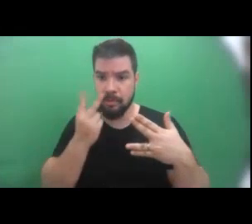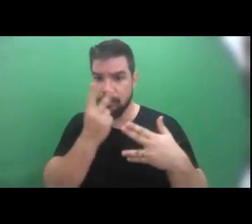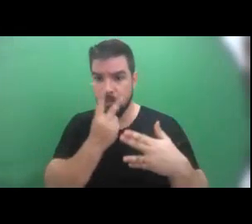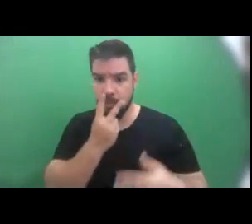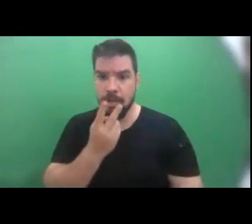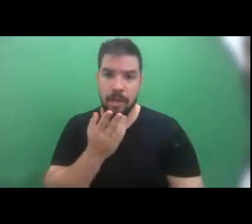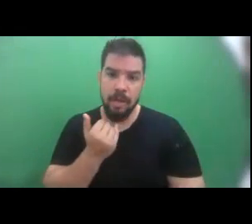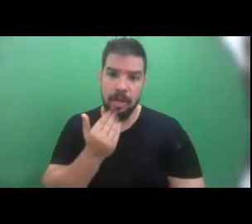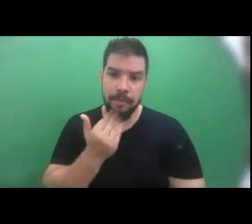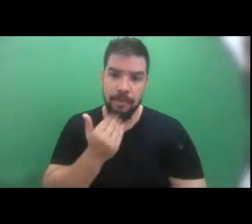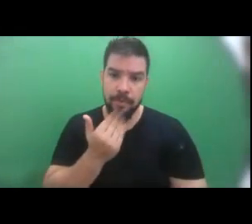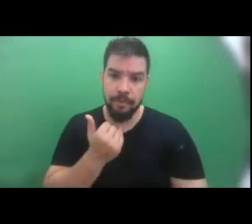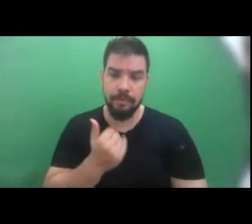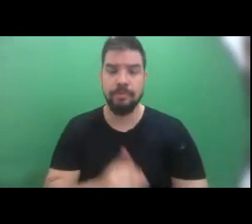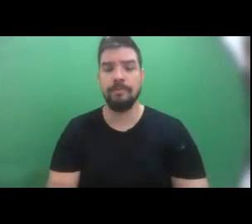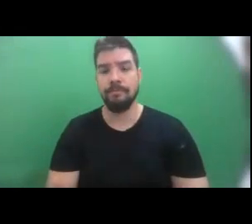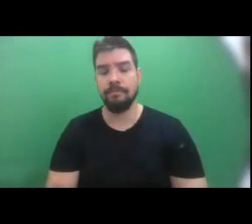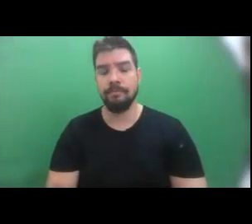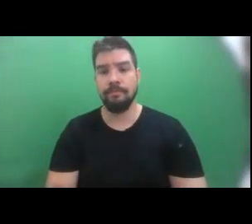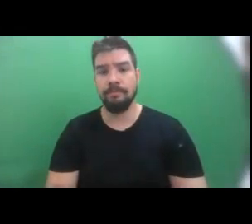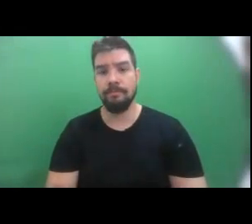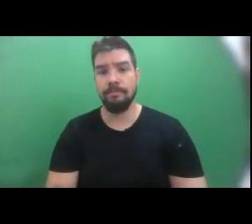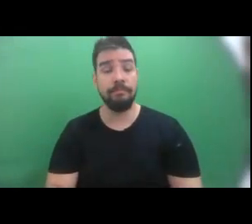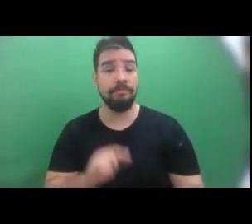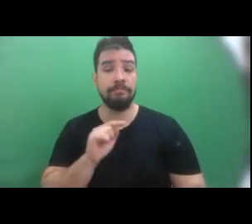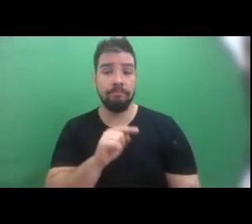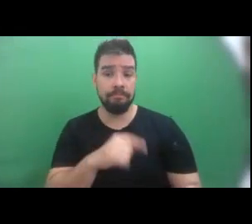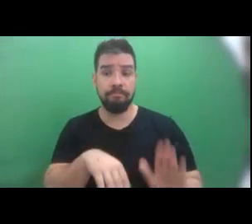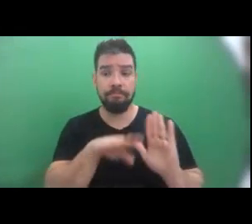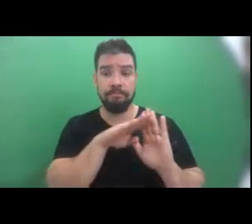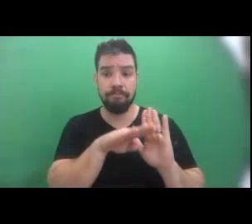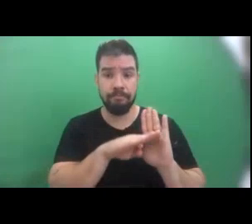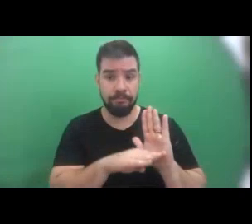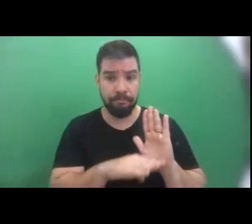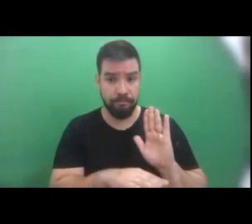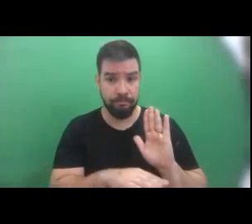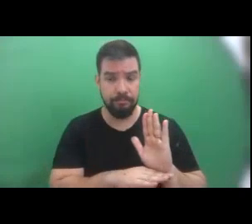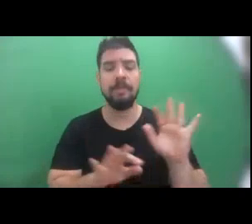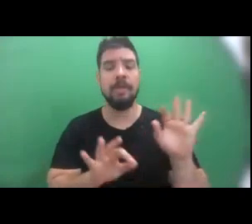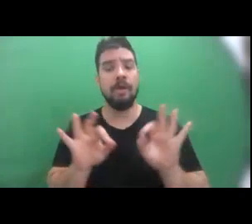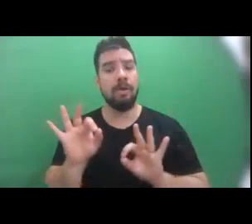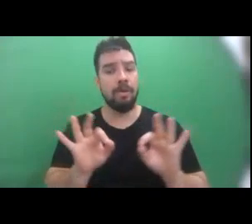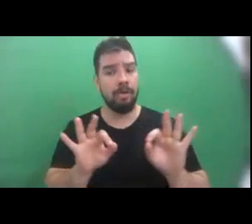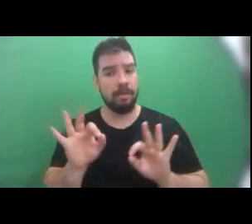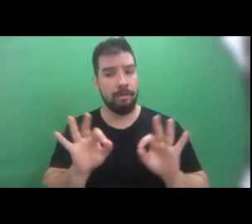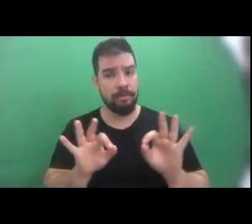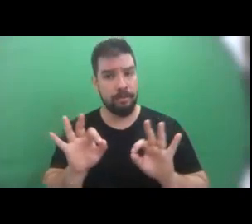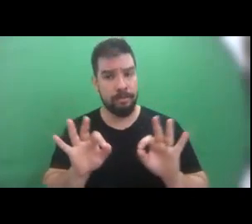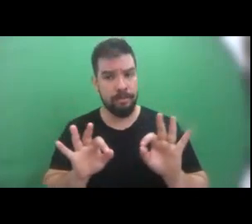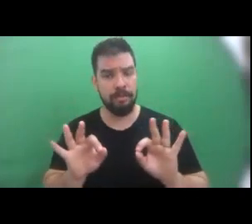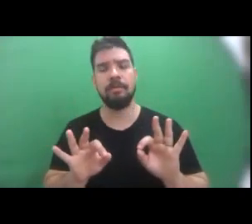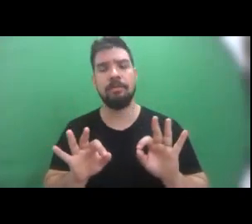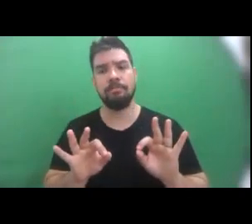né? Então, essa é a nossa previsão, e estamos organizando a nossa